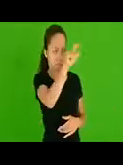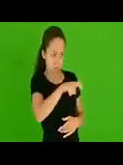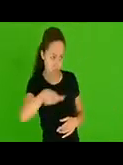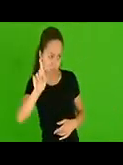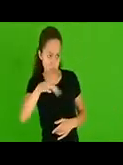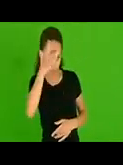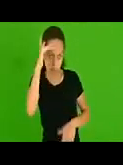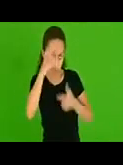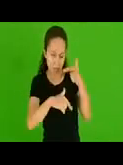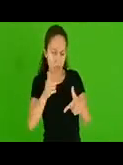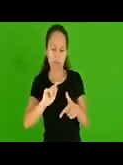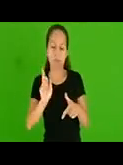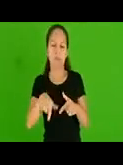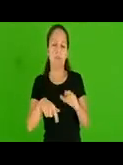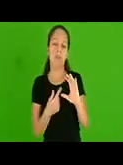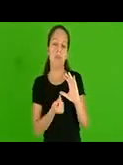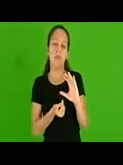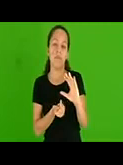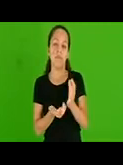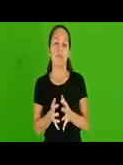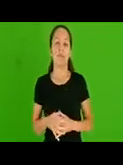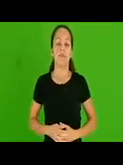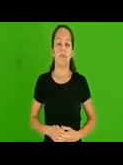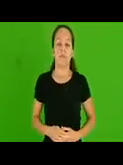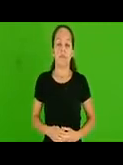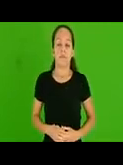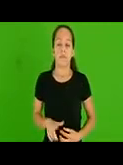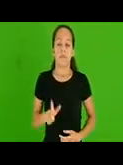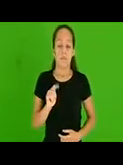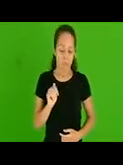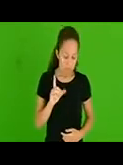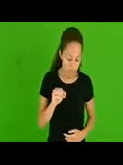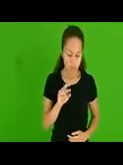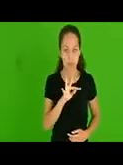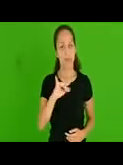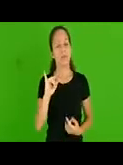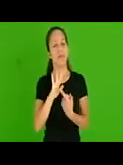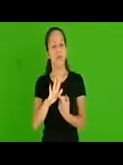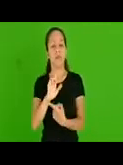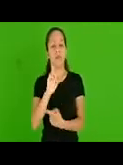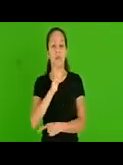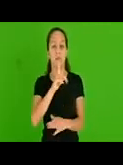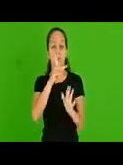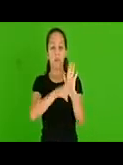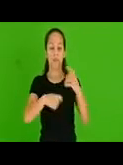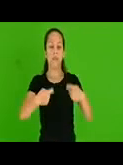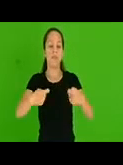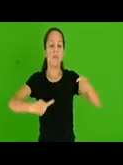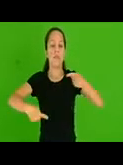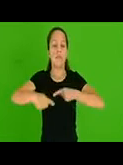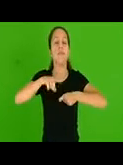São os capitalistas. Então, o Gadotti fala, um projeto precisa ser discutido e isso leva